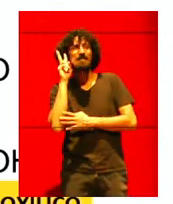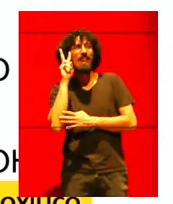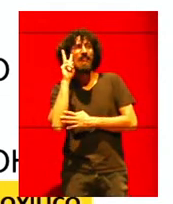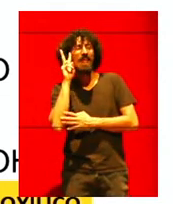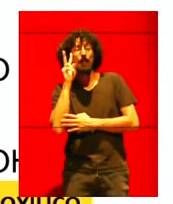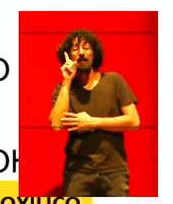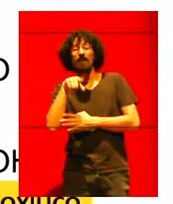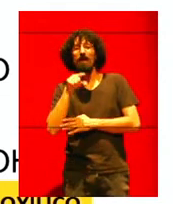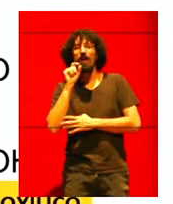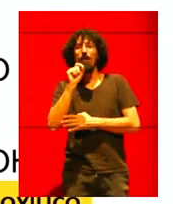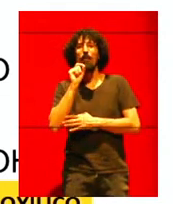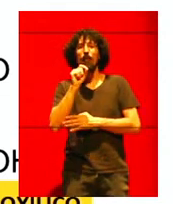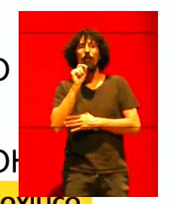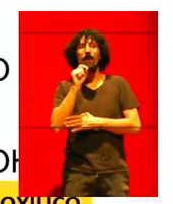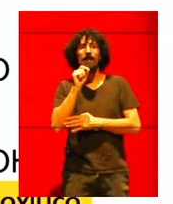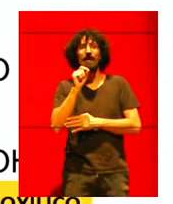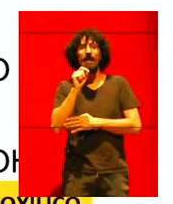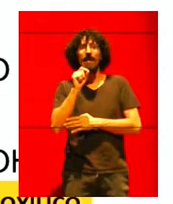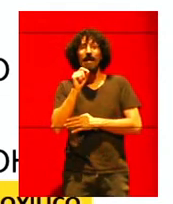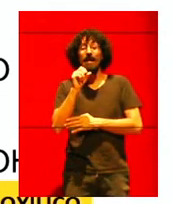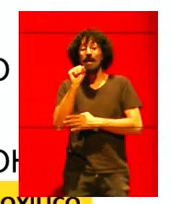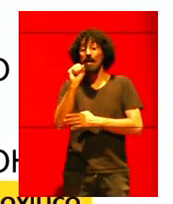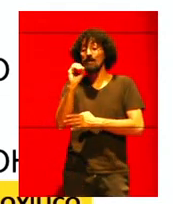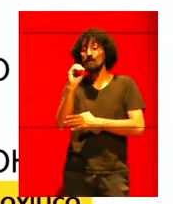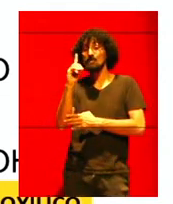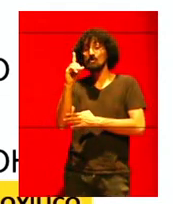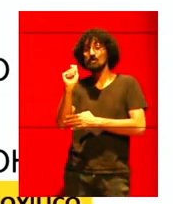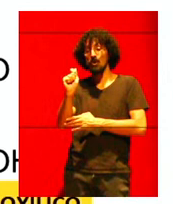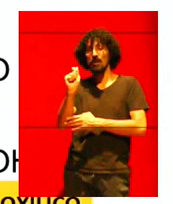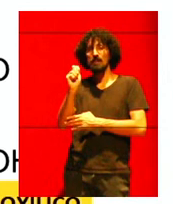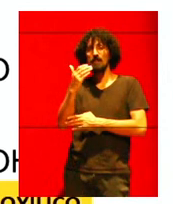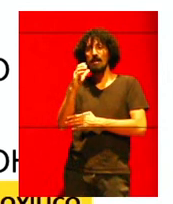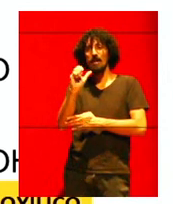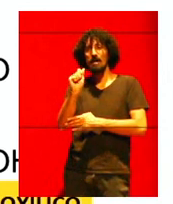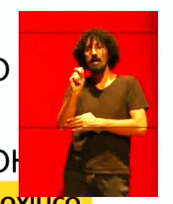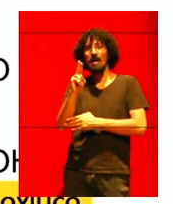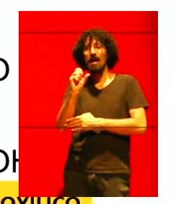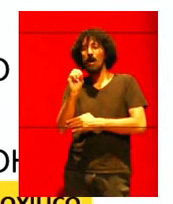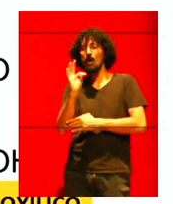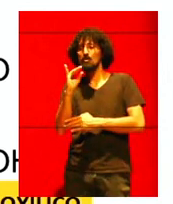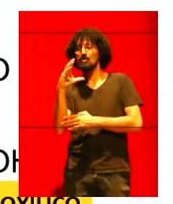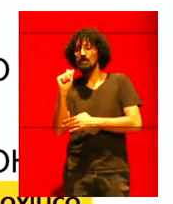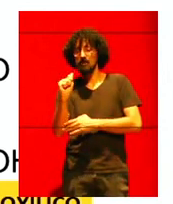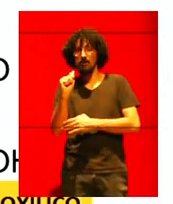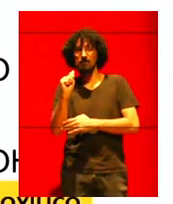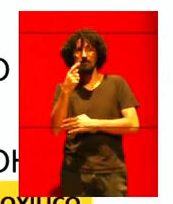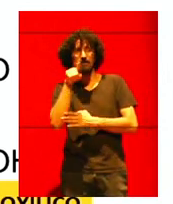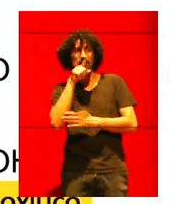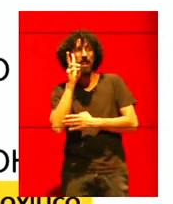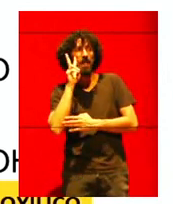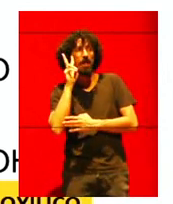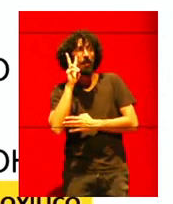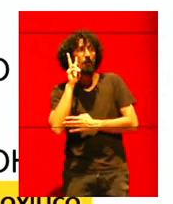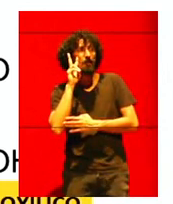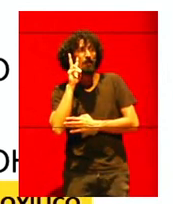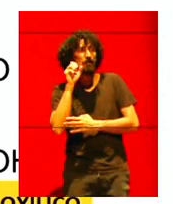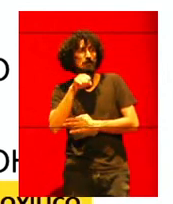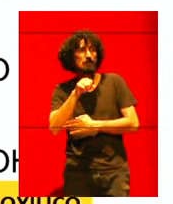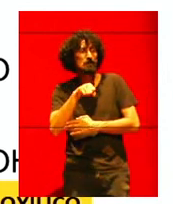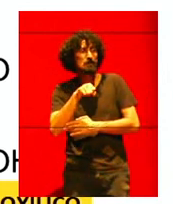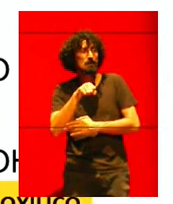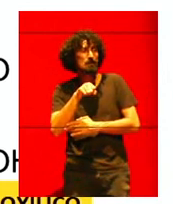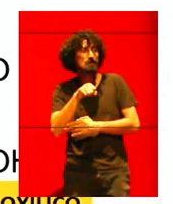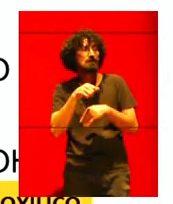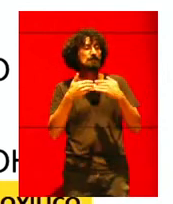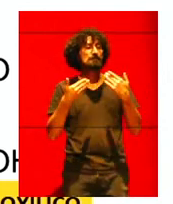de sódio é a soda cáustica? Sim ou não? Sim ou não? Então, digam agora que vocês